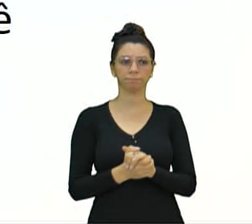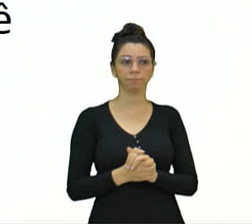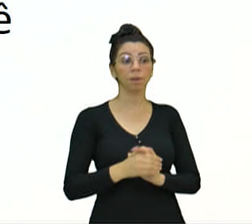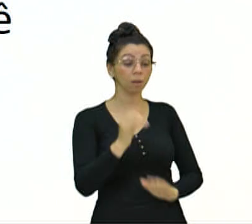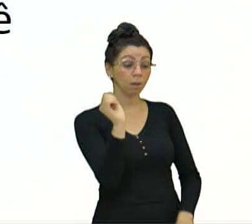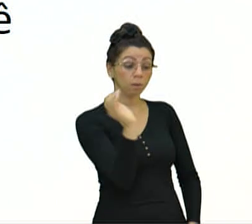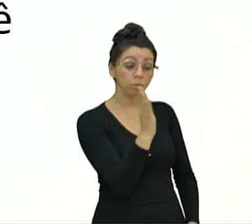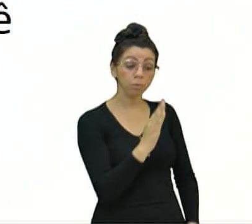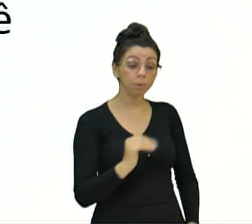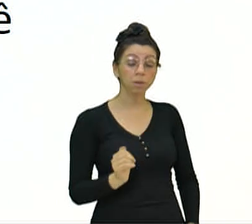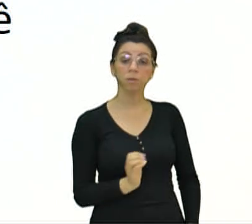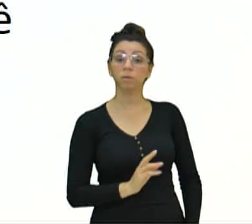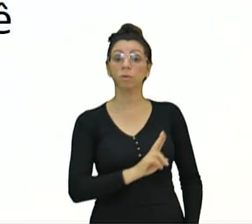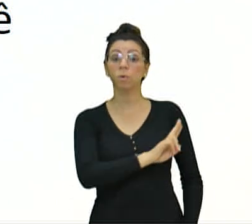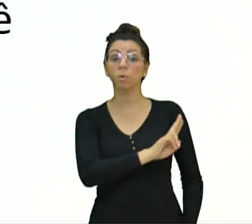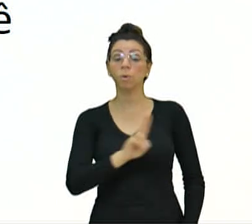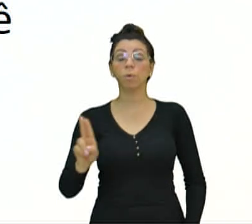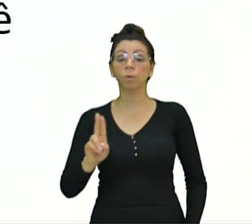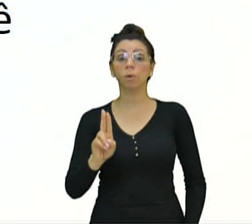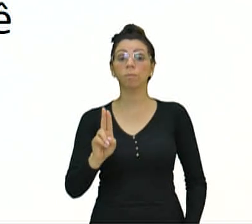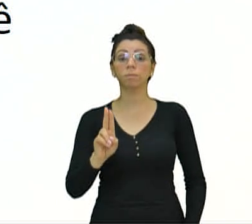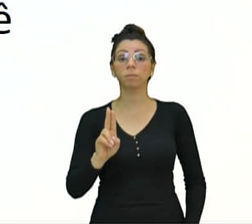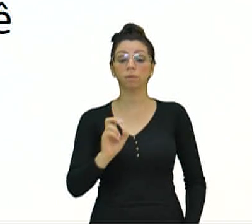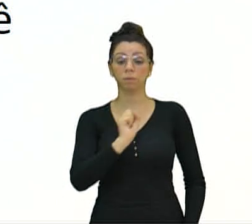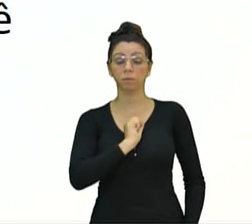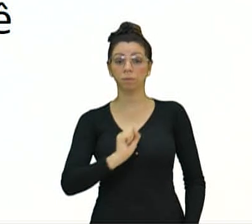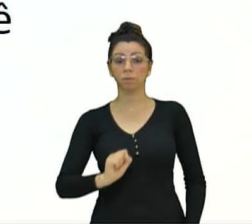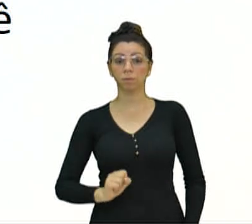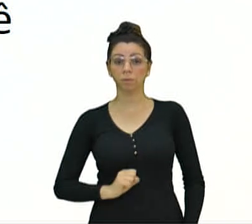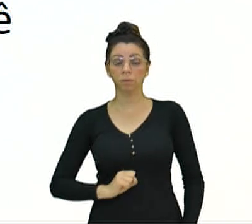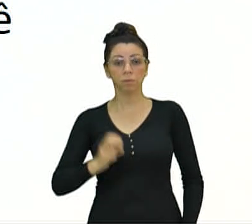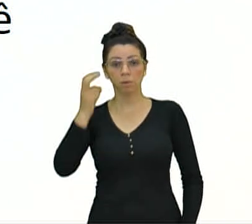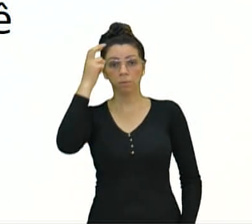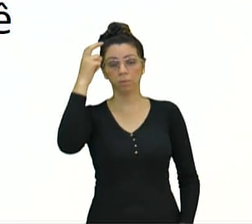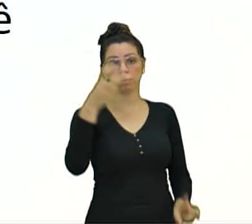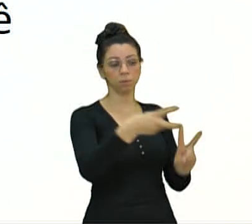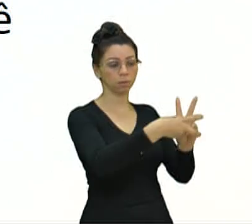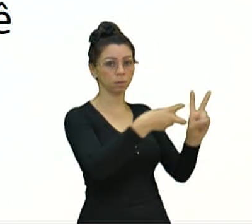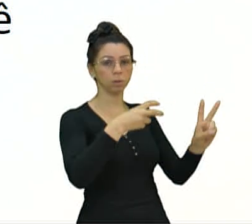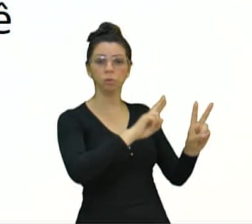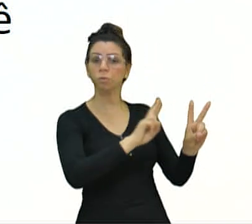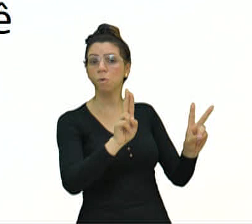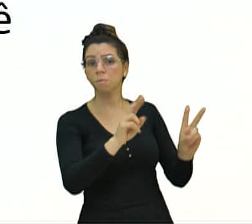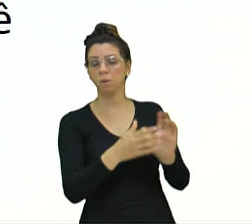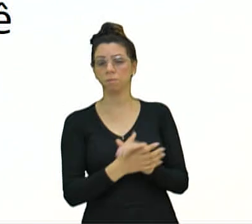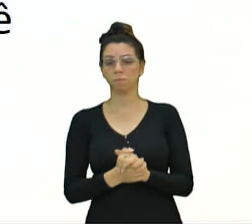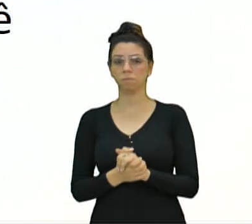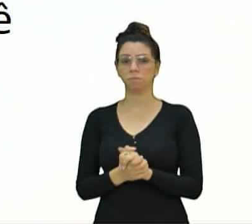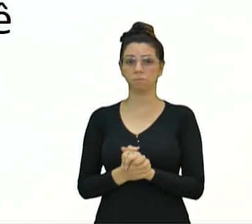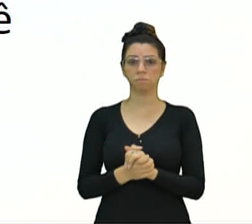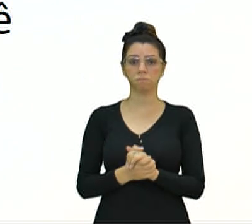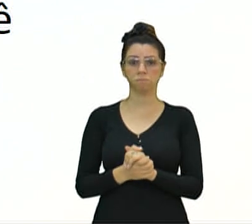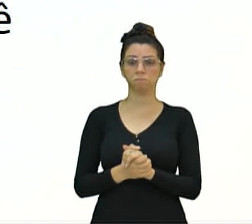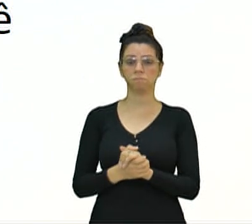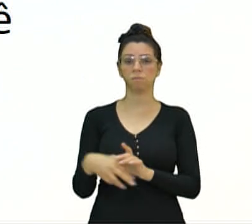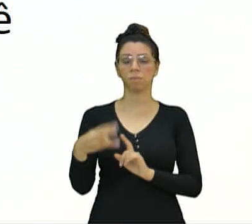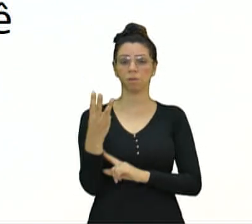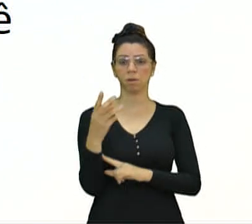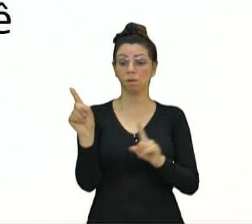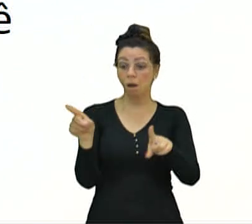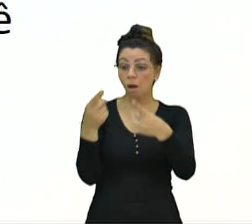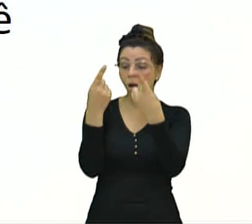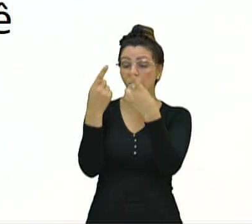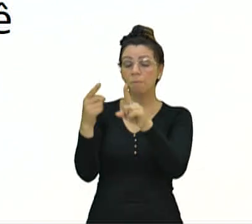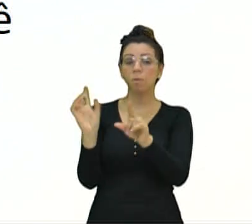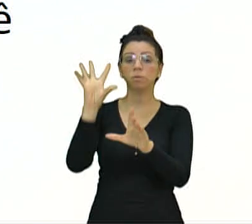nome é dado aos sacerdotes nas culturas indígenas? Número 3. A música está presente em